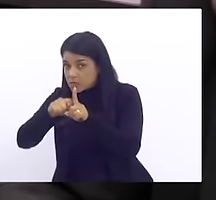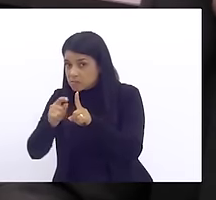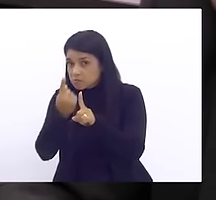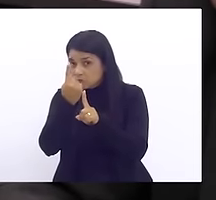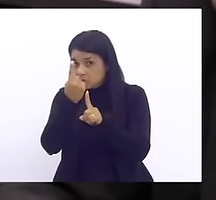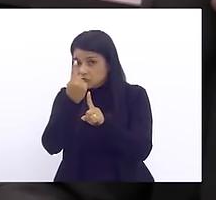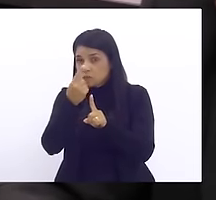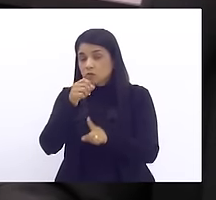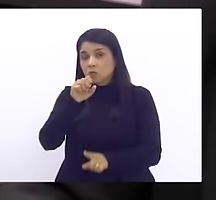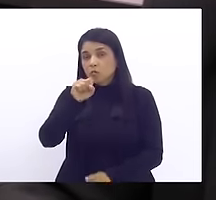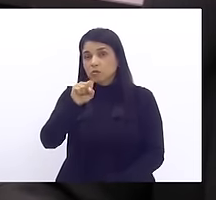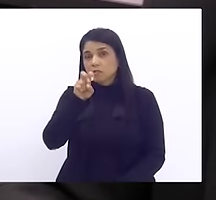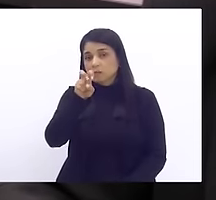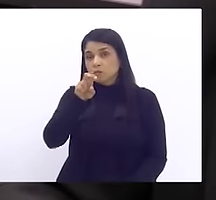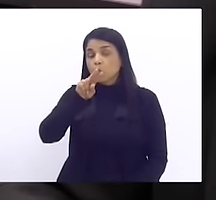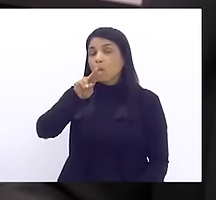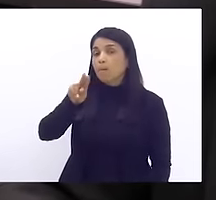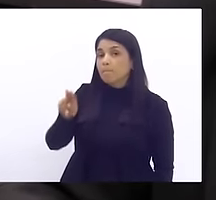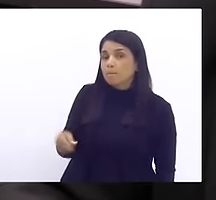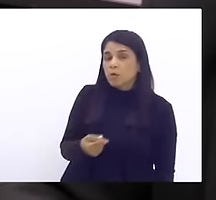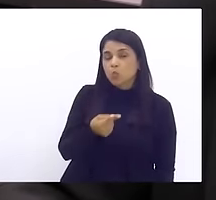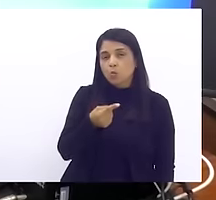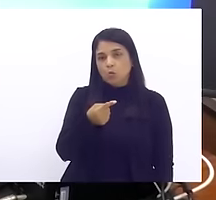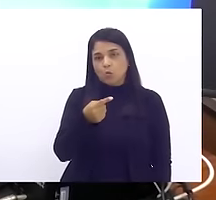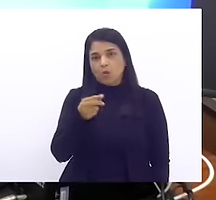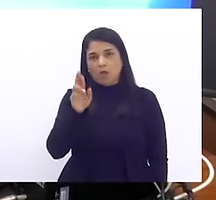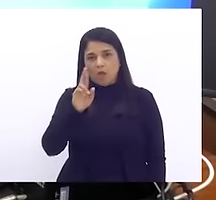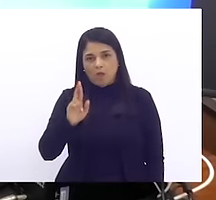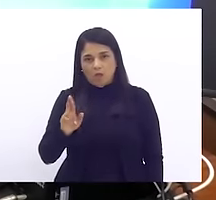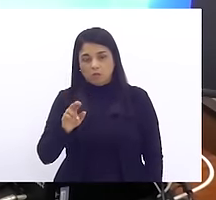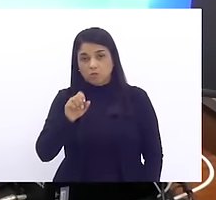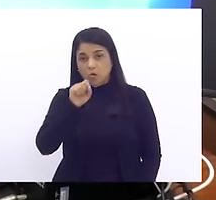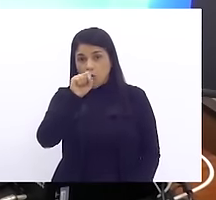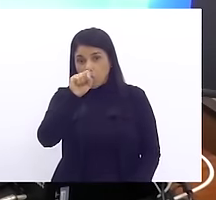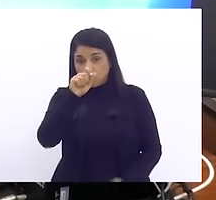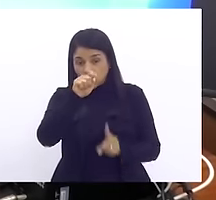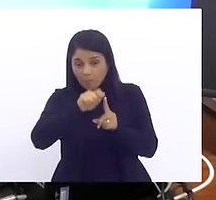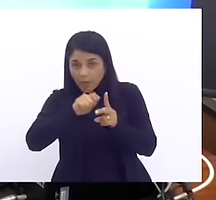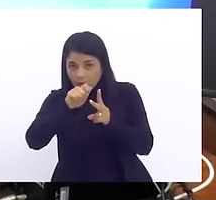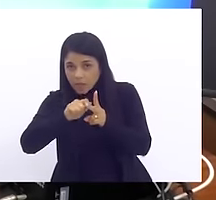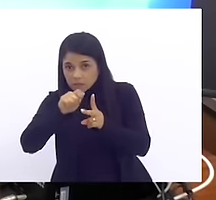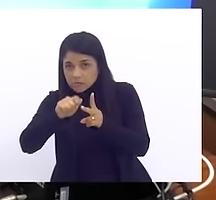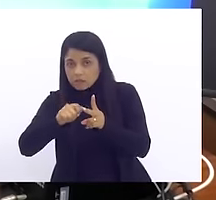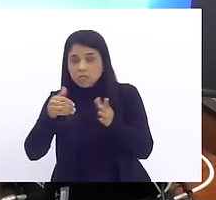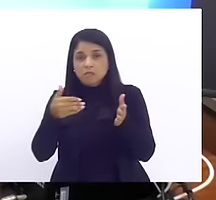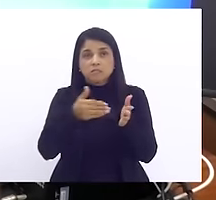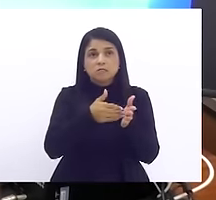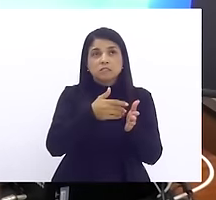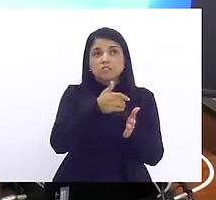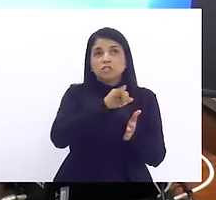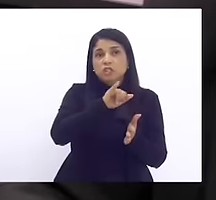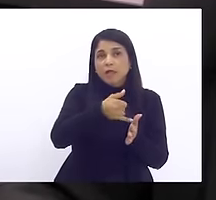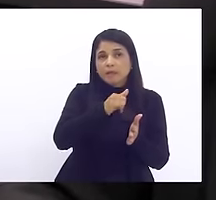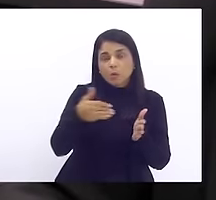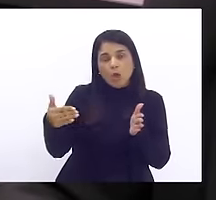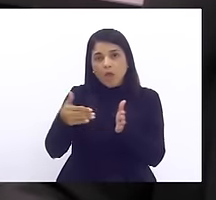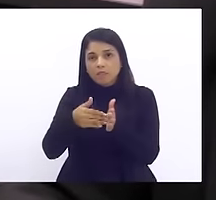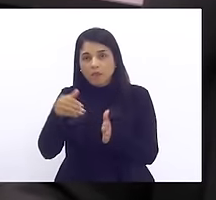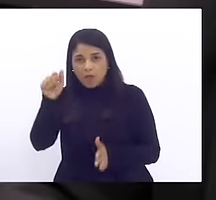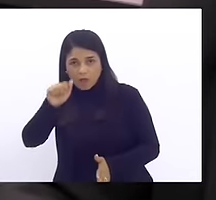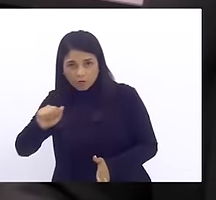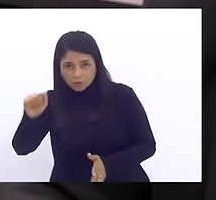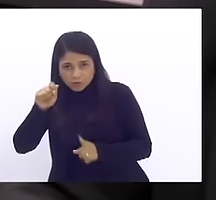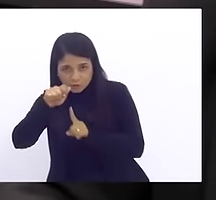em 85 mil reais em oito meses de operação de Janeiro a agosto tá nós